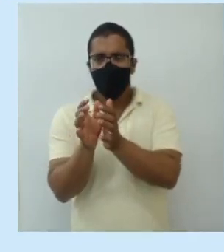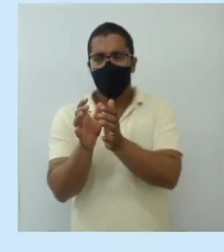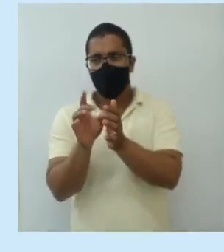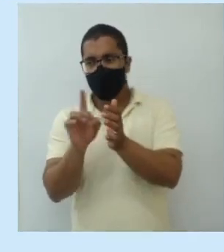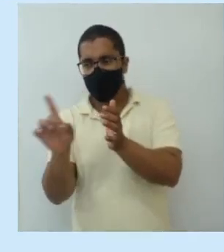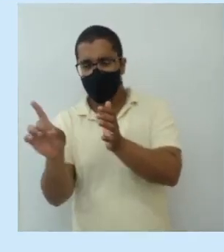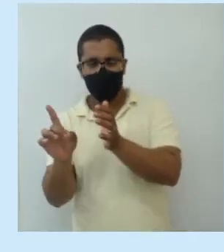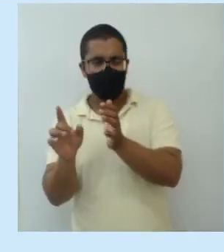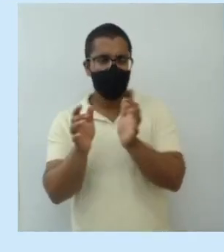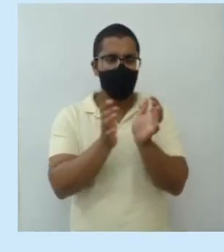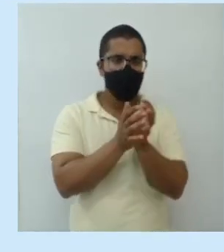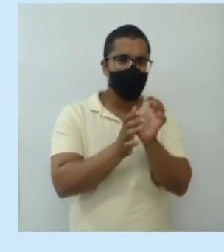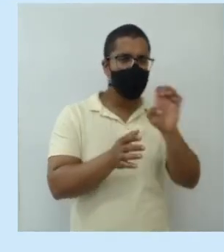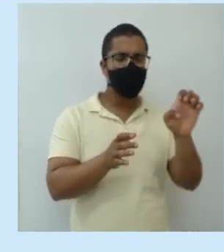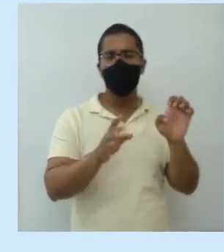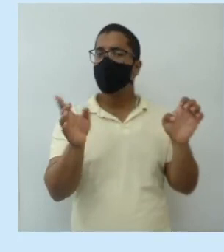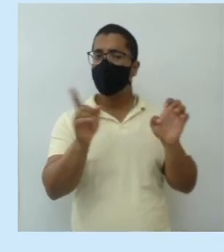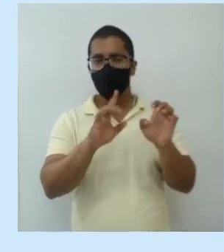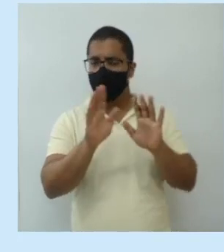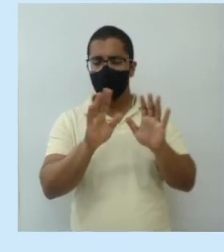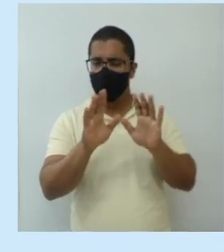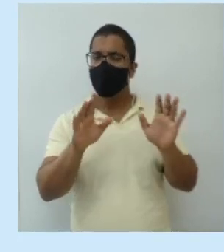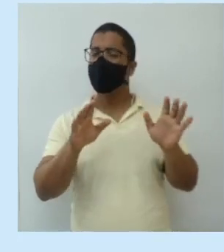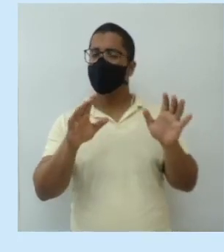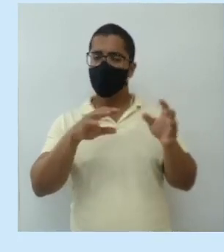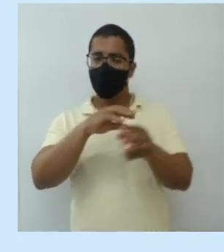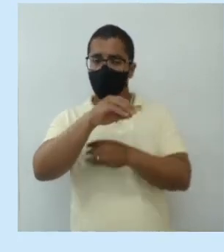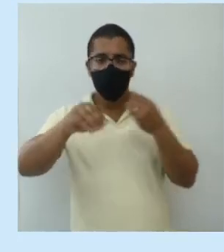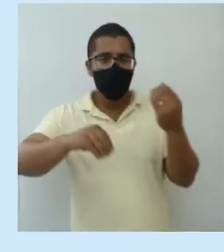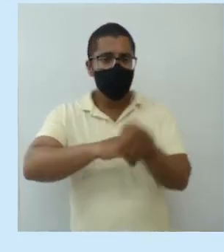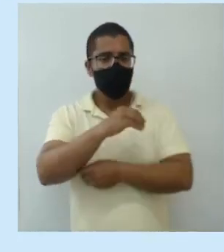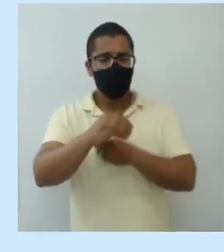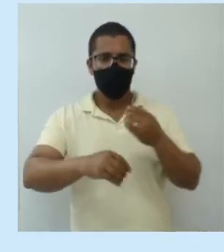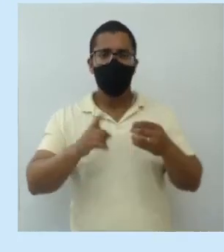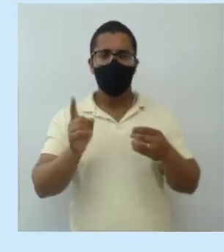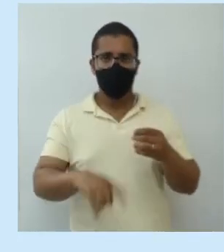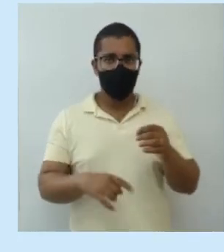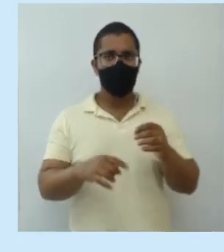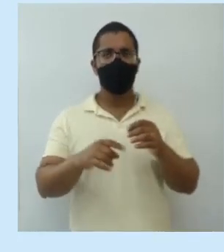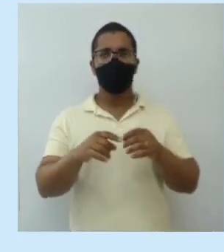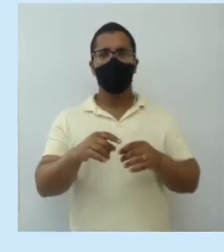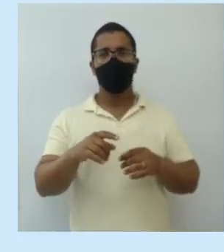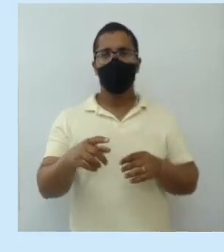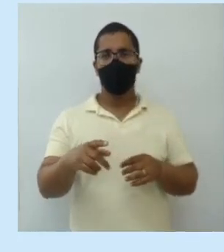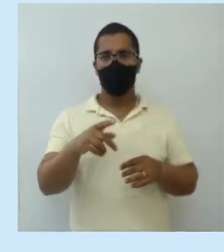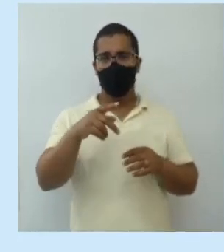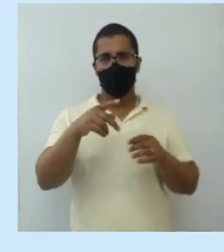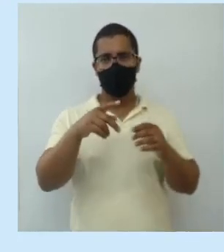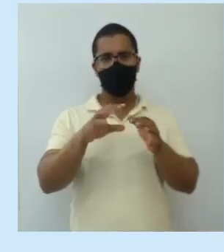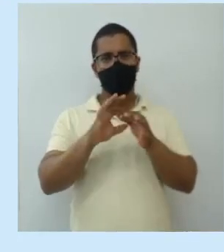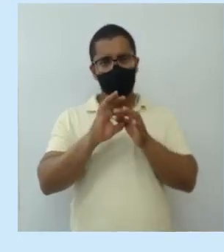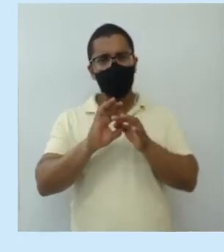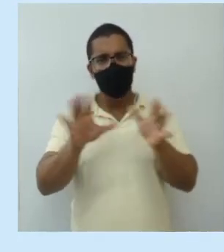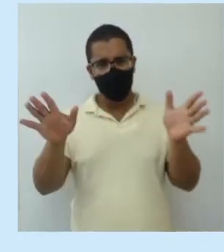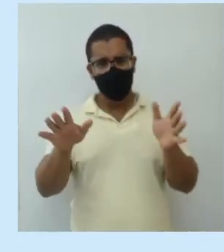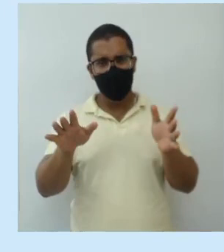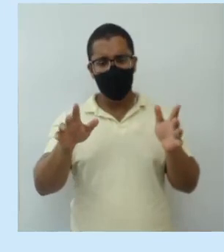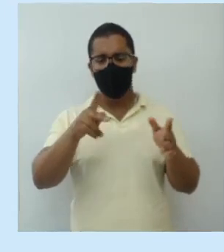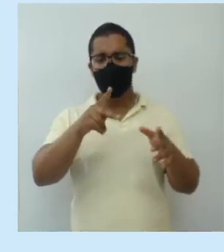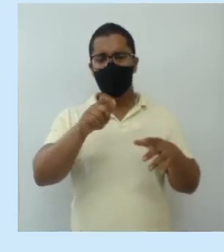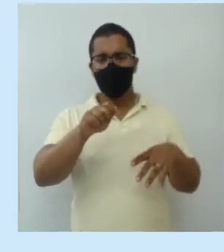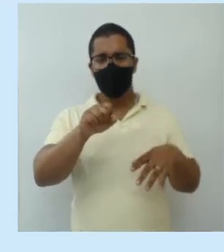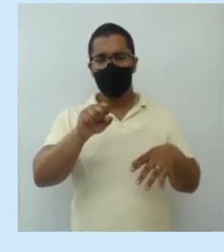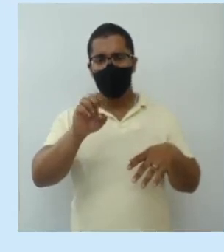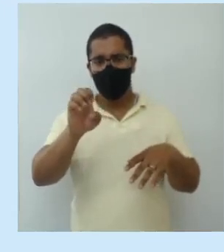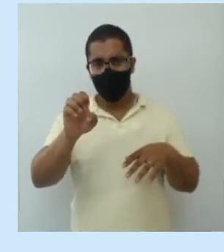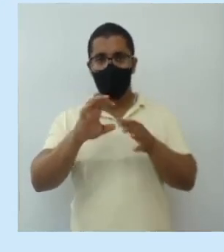ou de direita, ela vai ter uma ampla representação, né, o movimento Passe Livre, né, e depois, quando chega